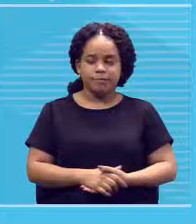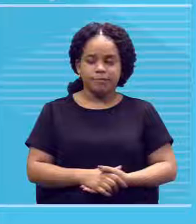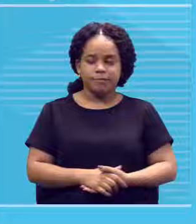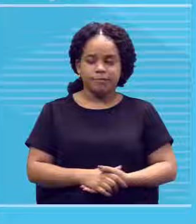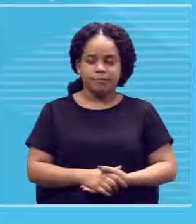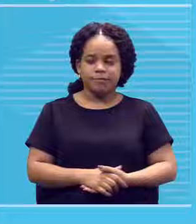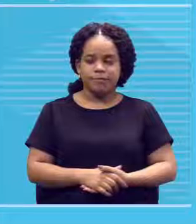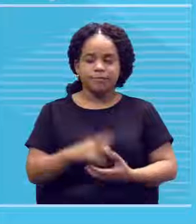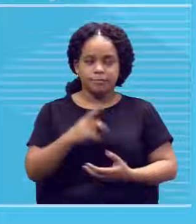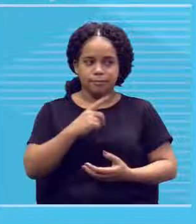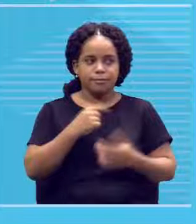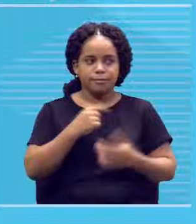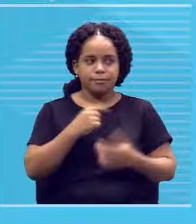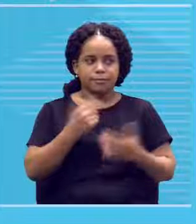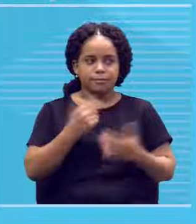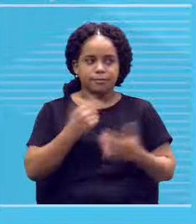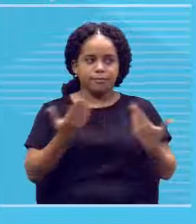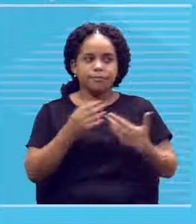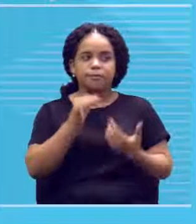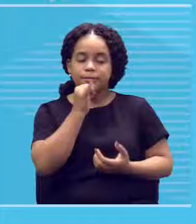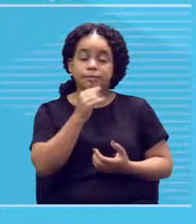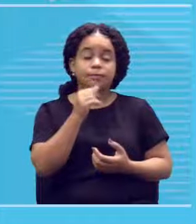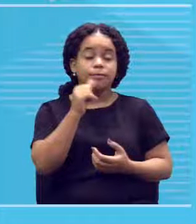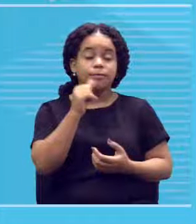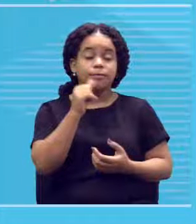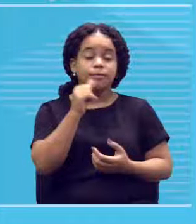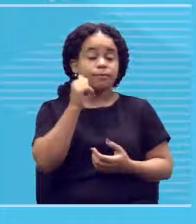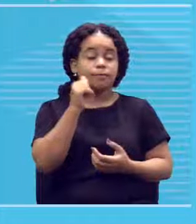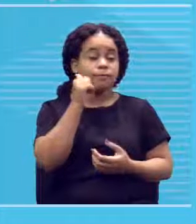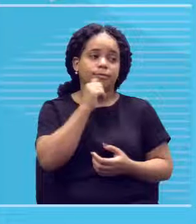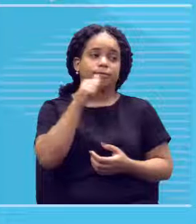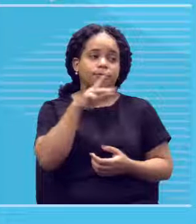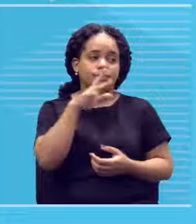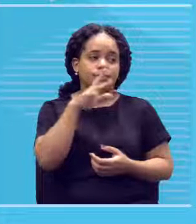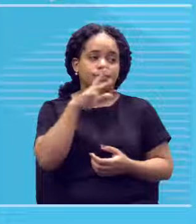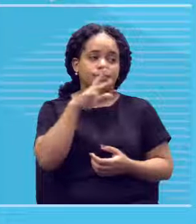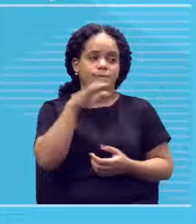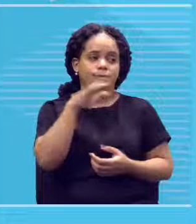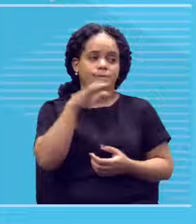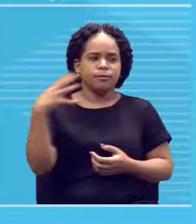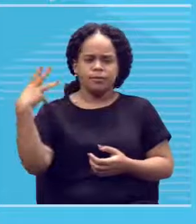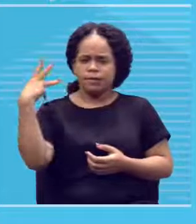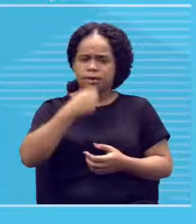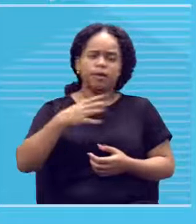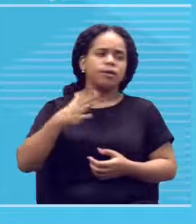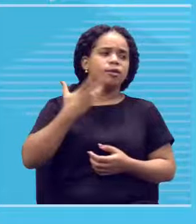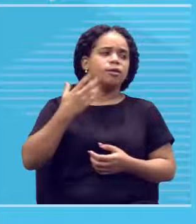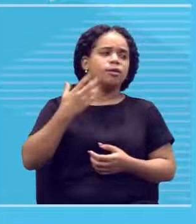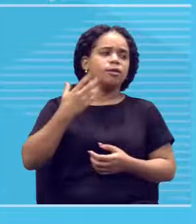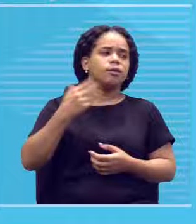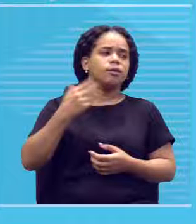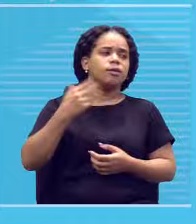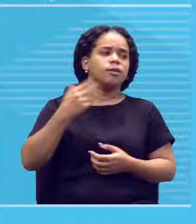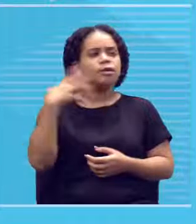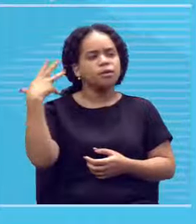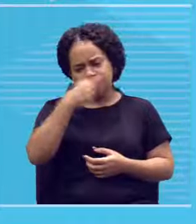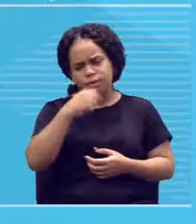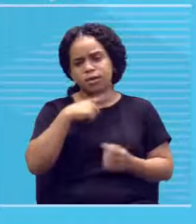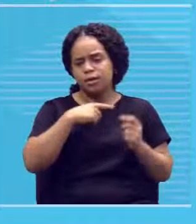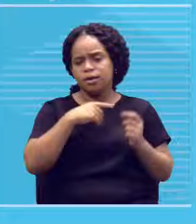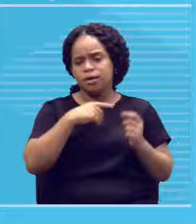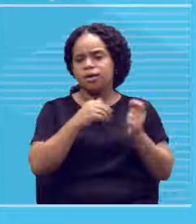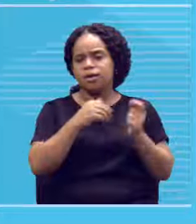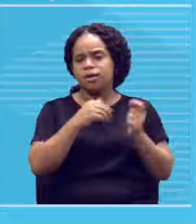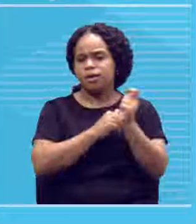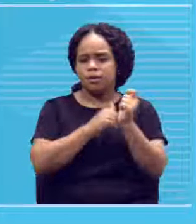e olha o exemplo aí Maria uma moça tão bonita que assusta essa beleza tem que de